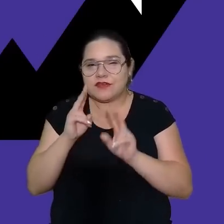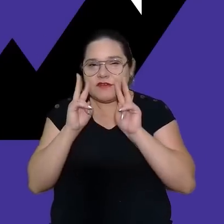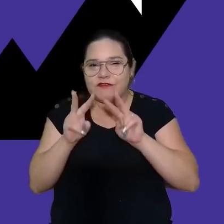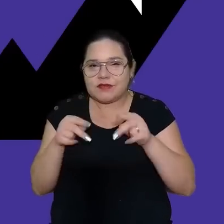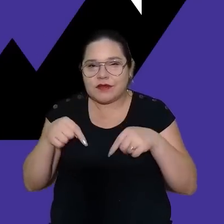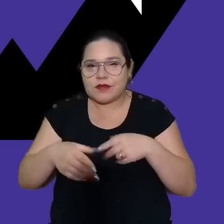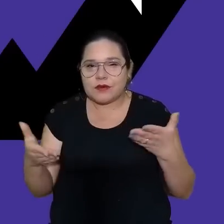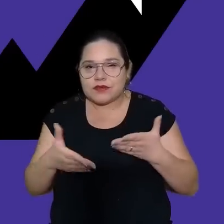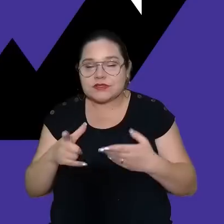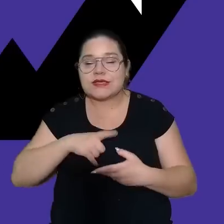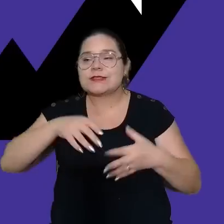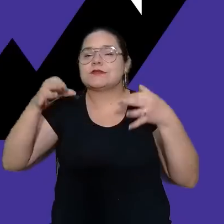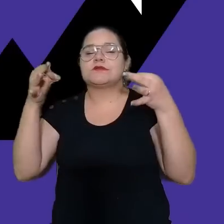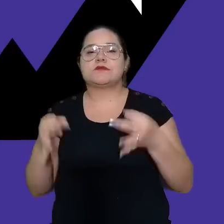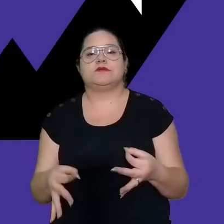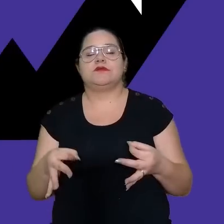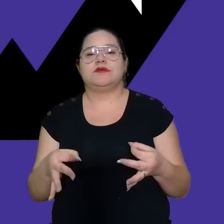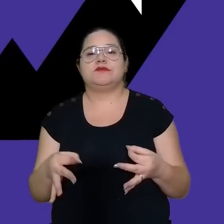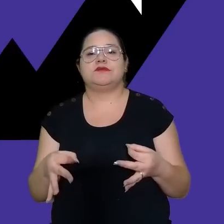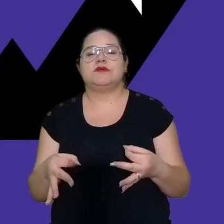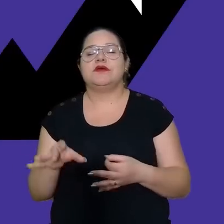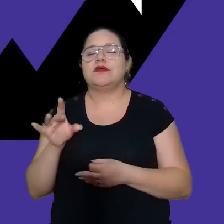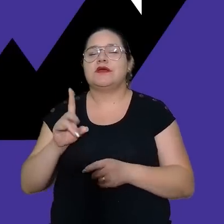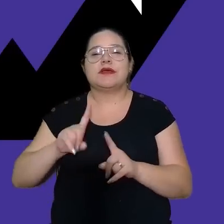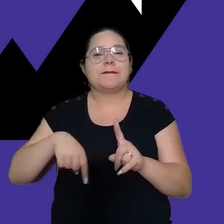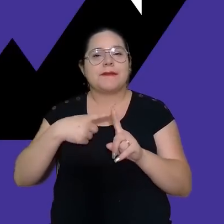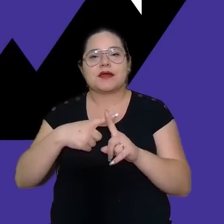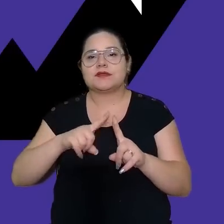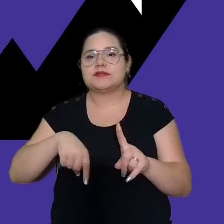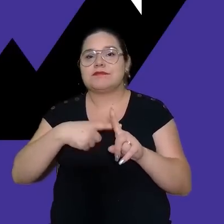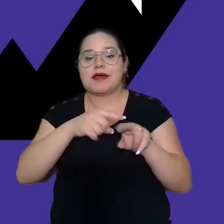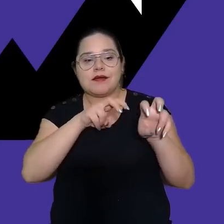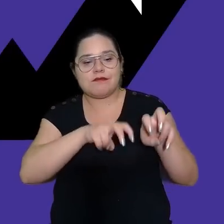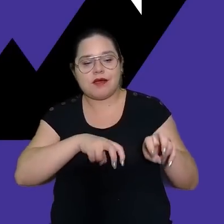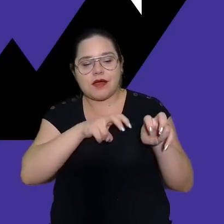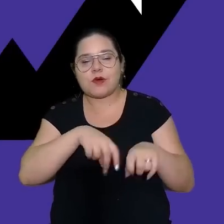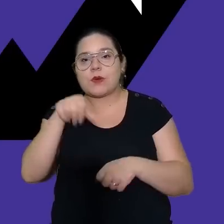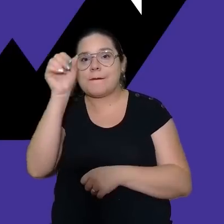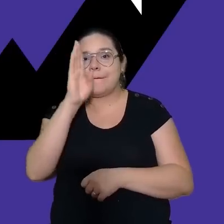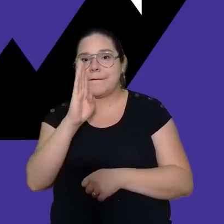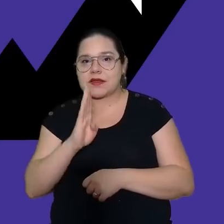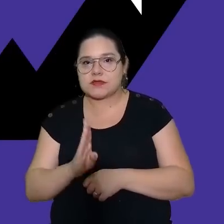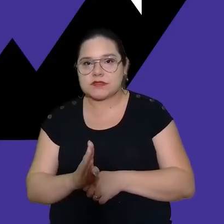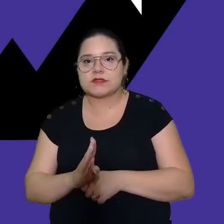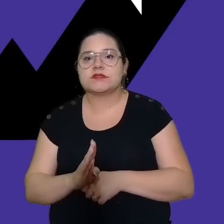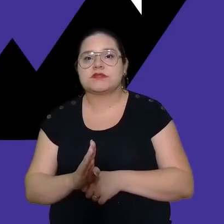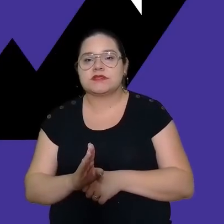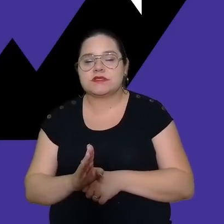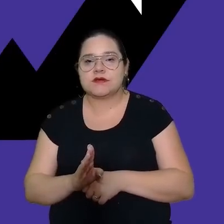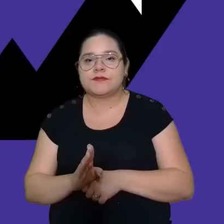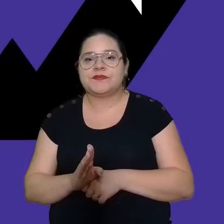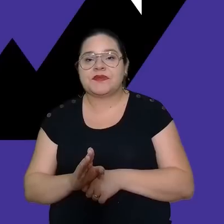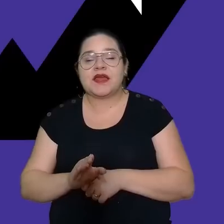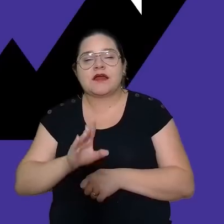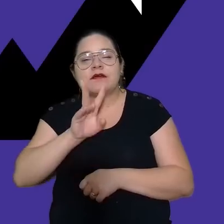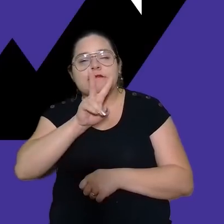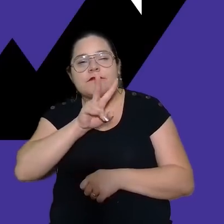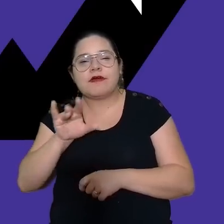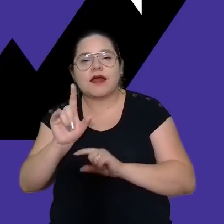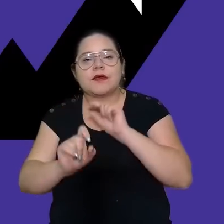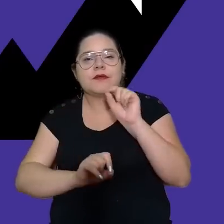certeza de que cada vez mais o agro brasileiro vai estar de encontro à